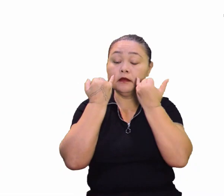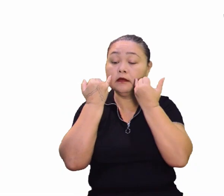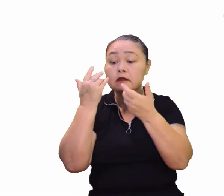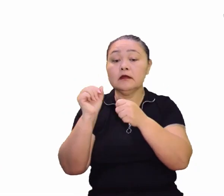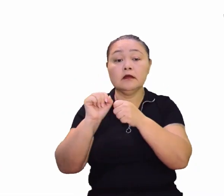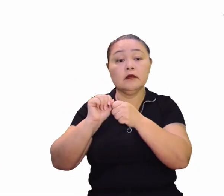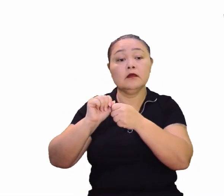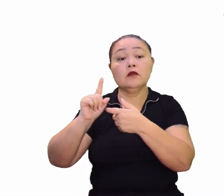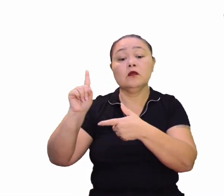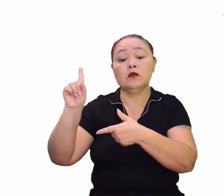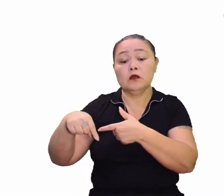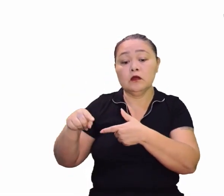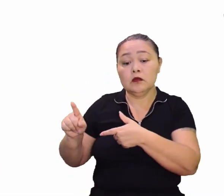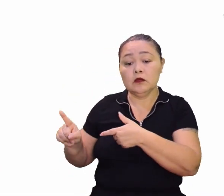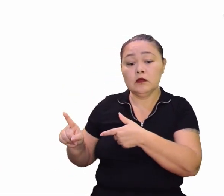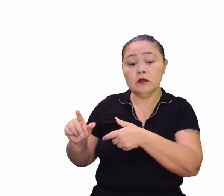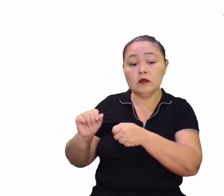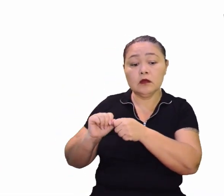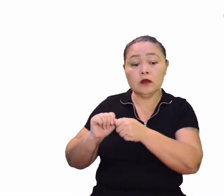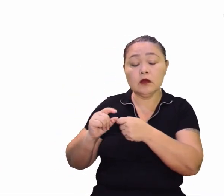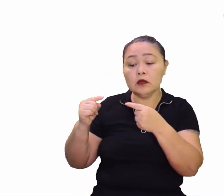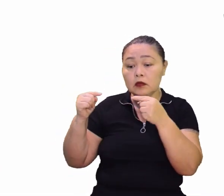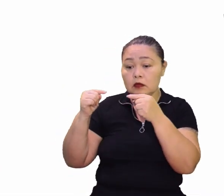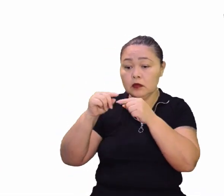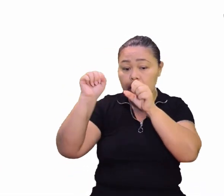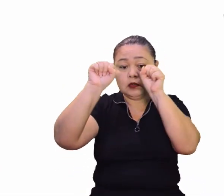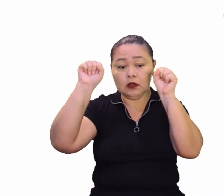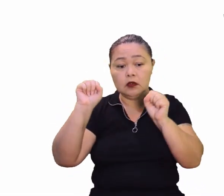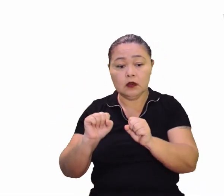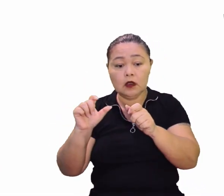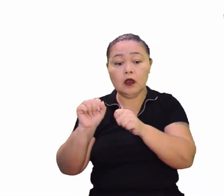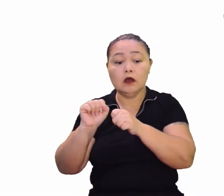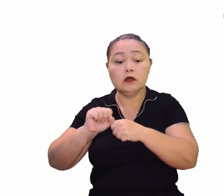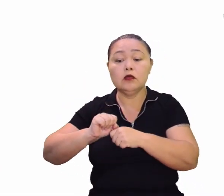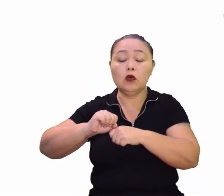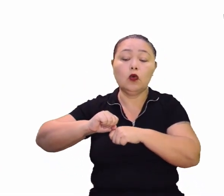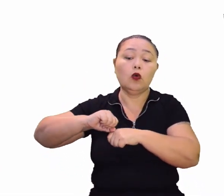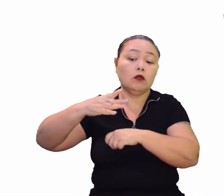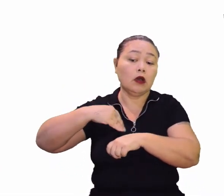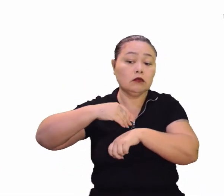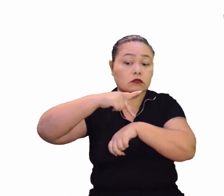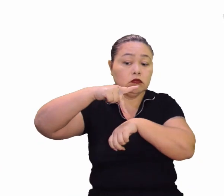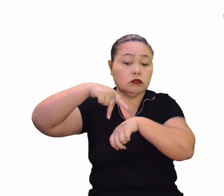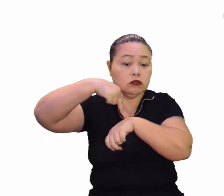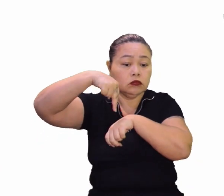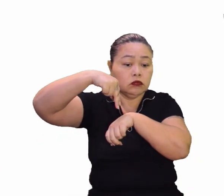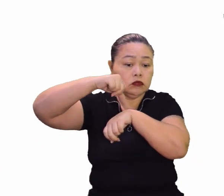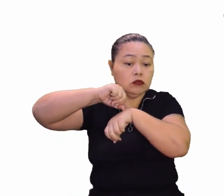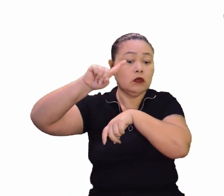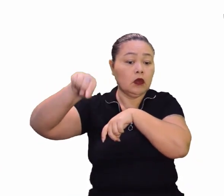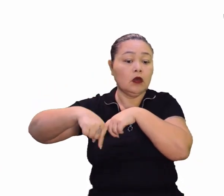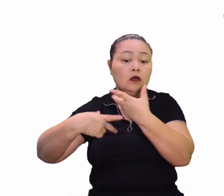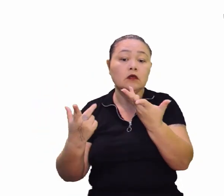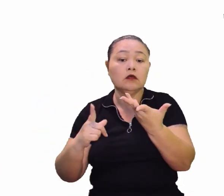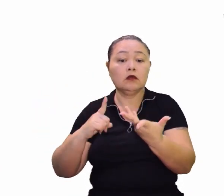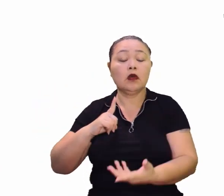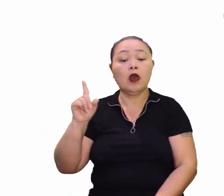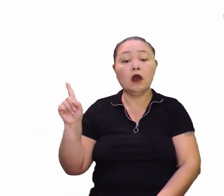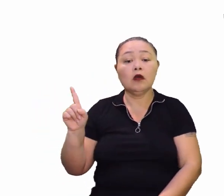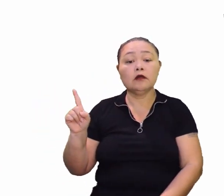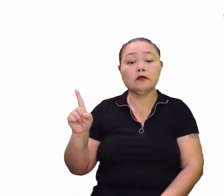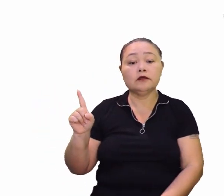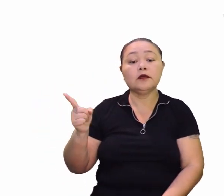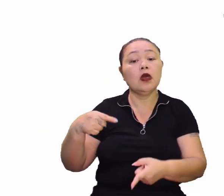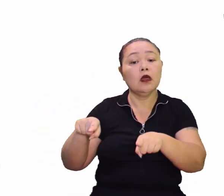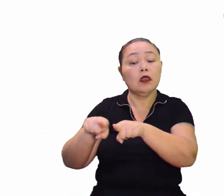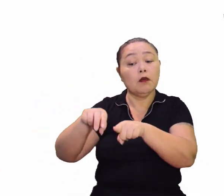do Sistema Nacional de Saneamento. Sergipe. Sergipe está lá no Nordeste e ainda desperdiça mais